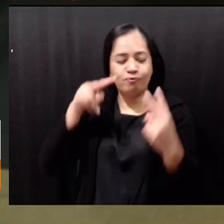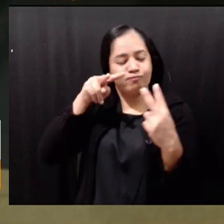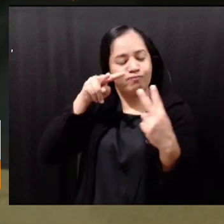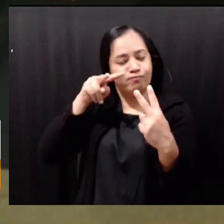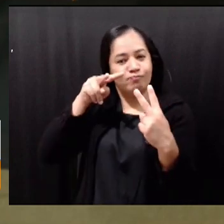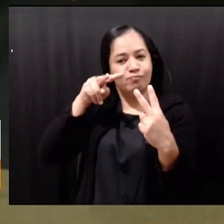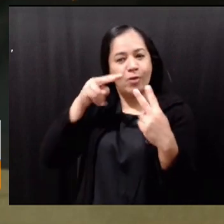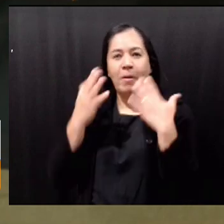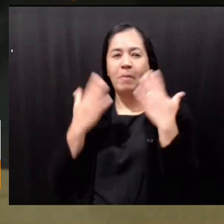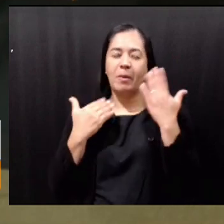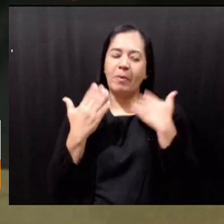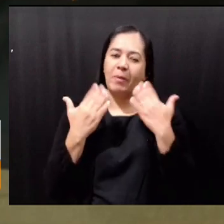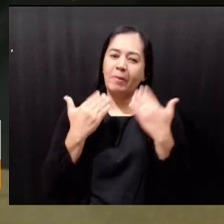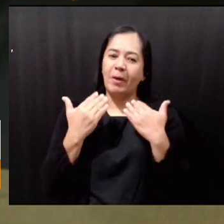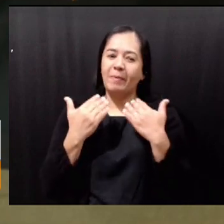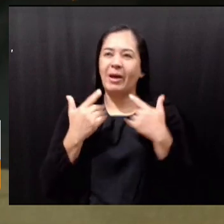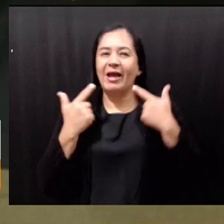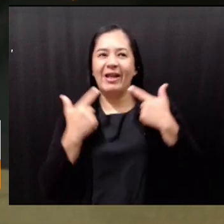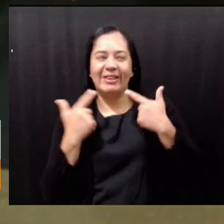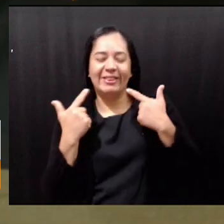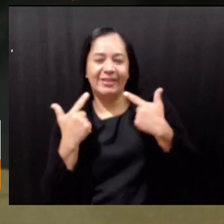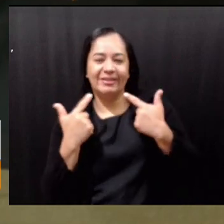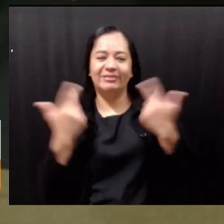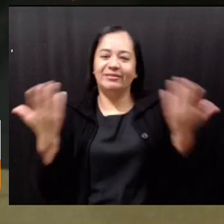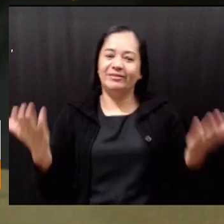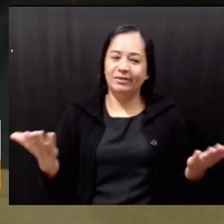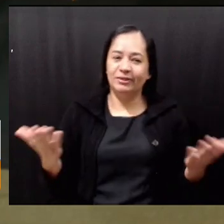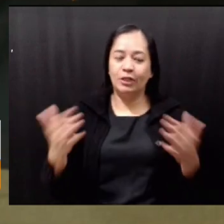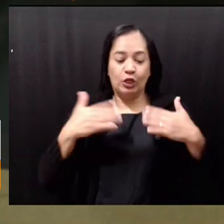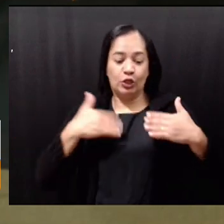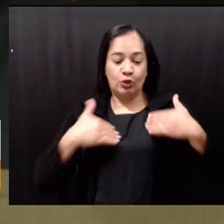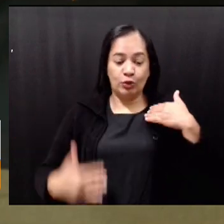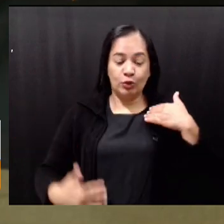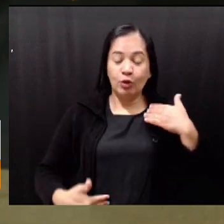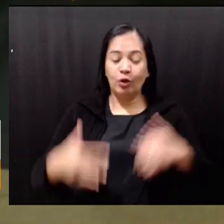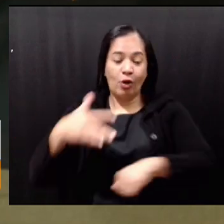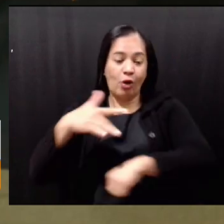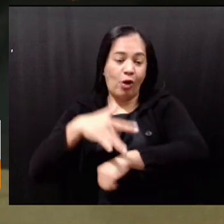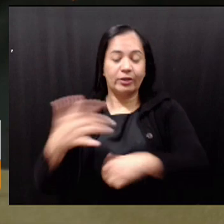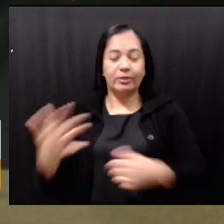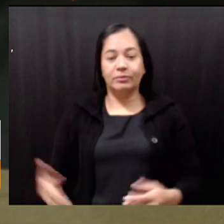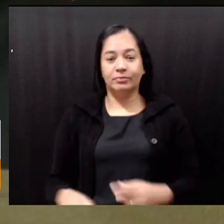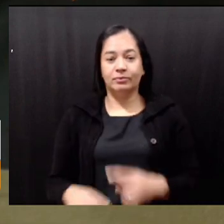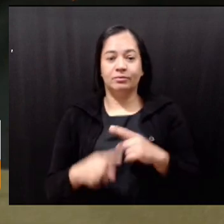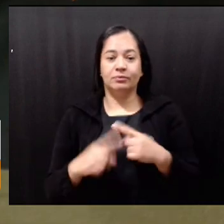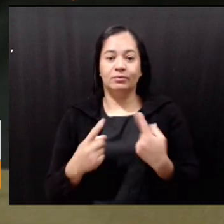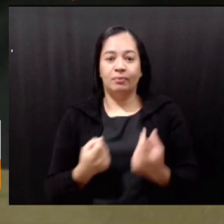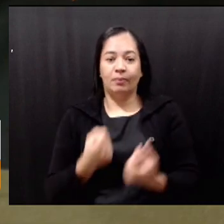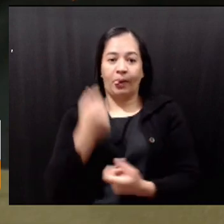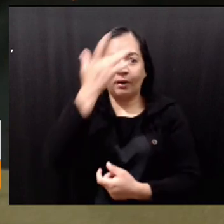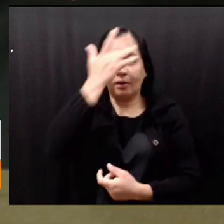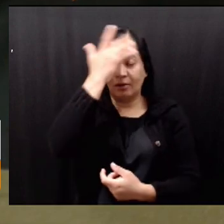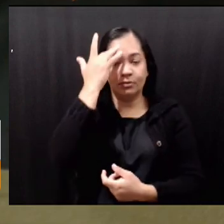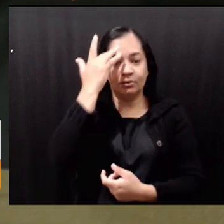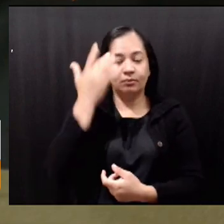da gargalhada, da risada, do toque, né, e tem gente que não, eu acho que a pandemia trouxe